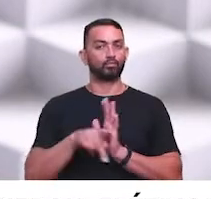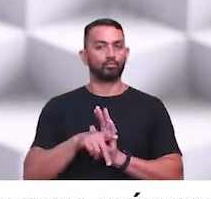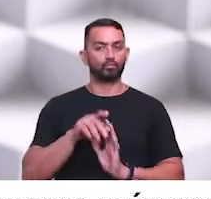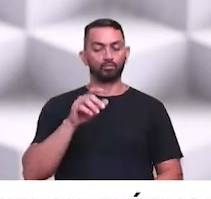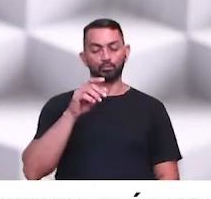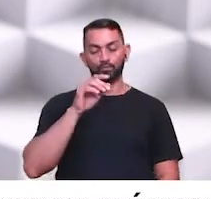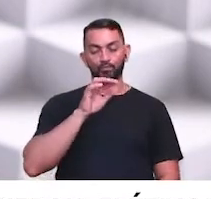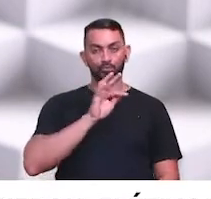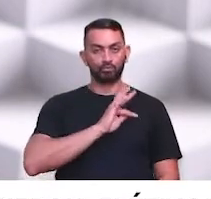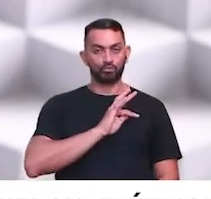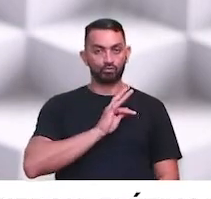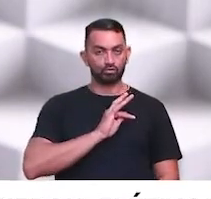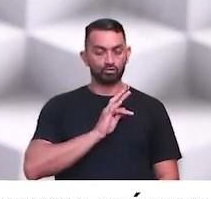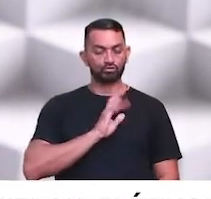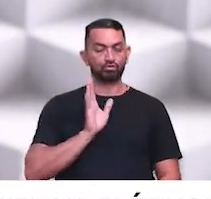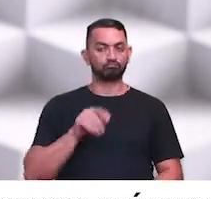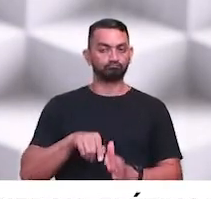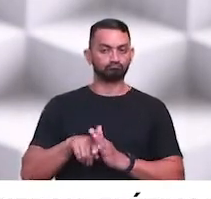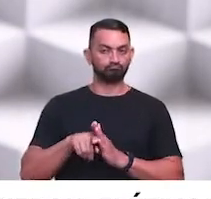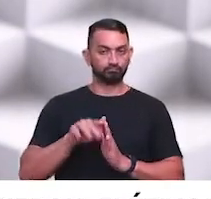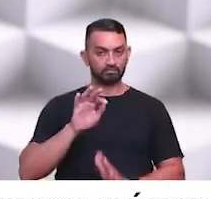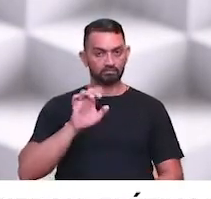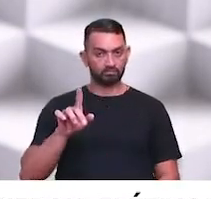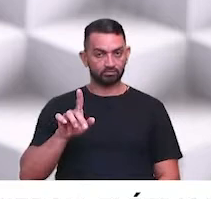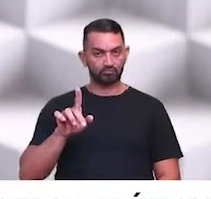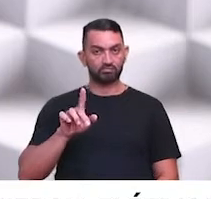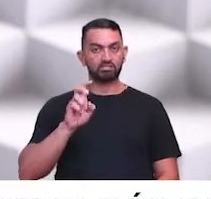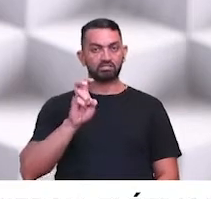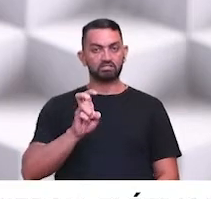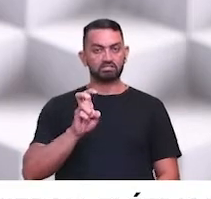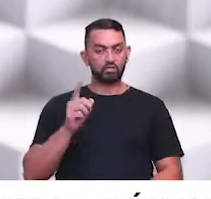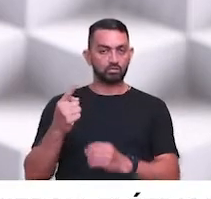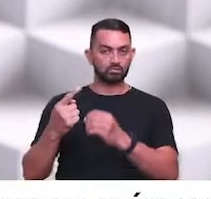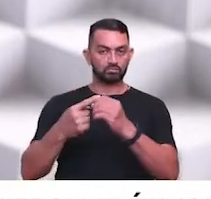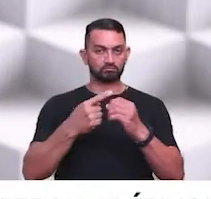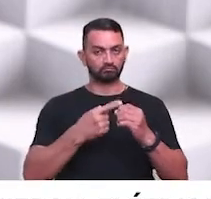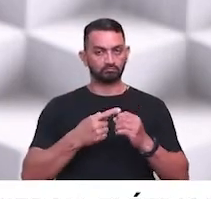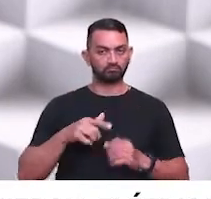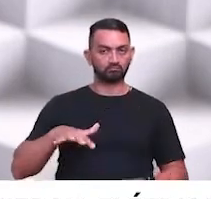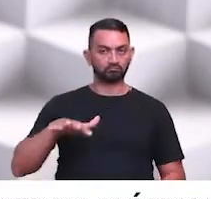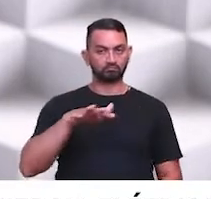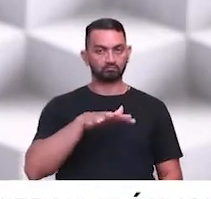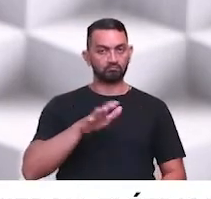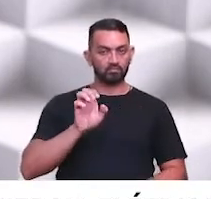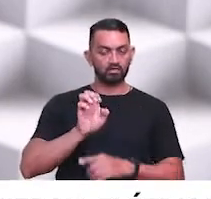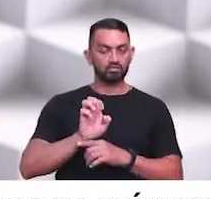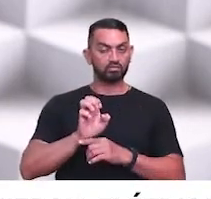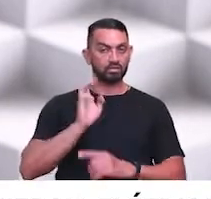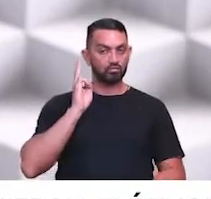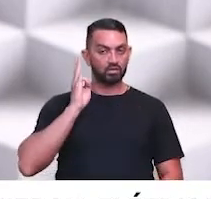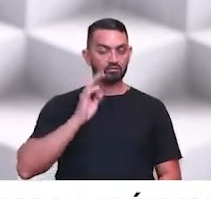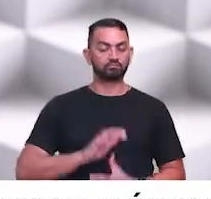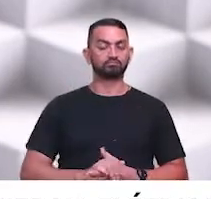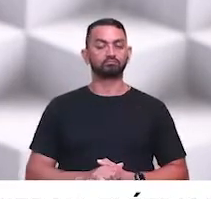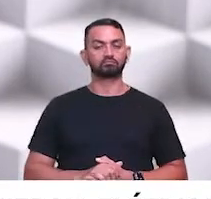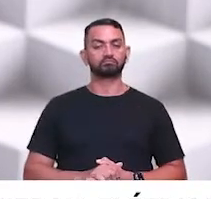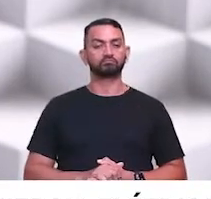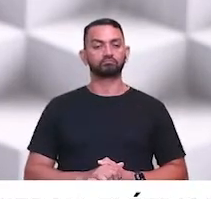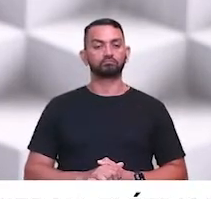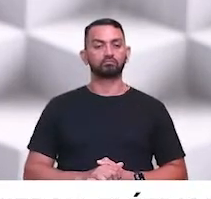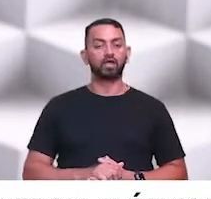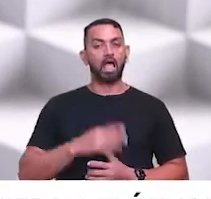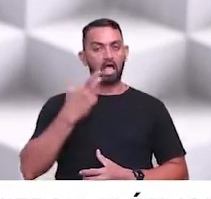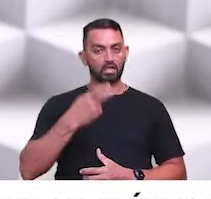ação da polícia civil foi deflagrada essa semana aqui em cinco cidades do interior no caso do Estado do Maranhão